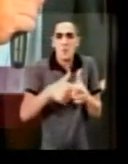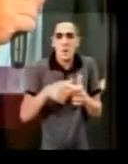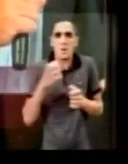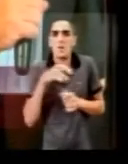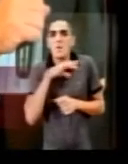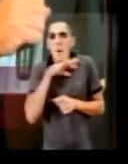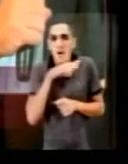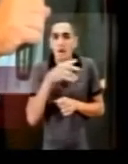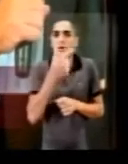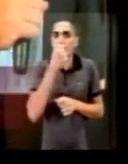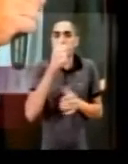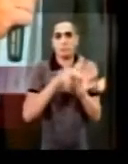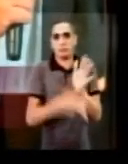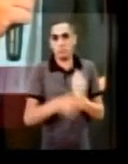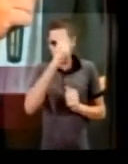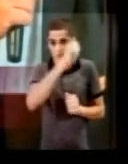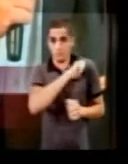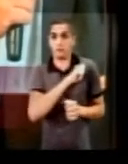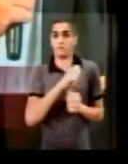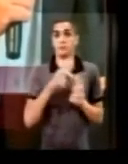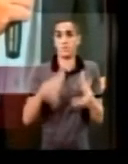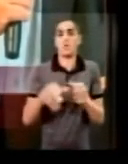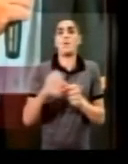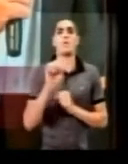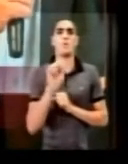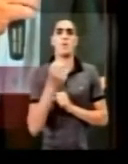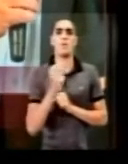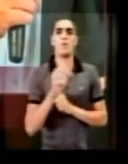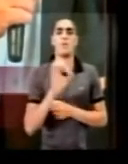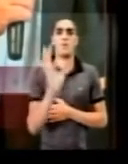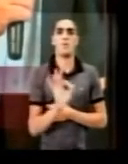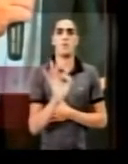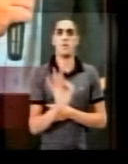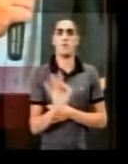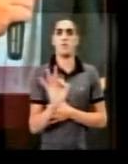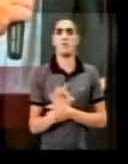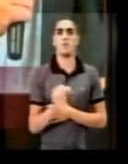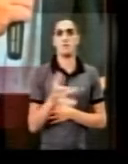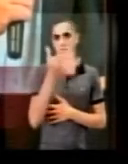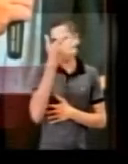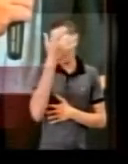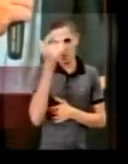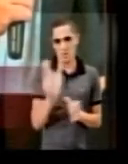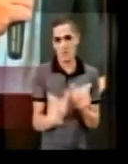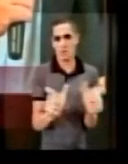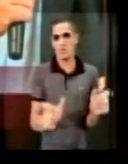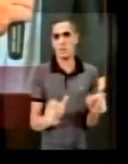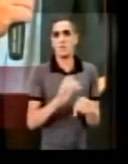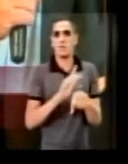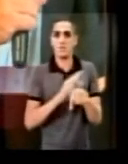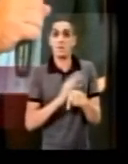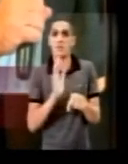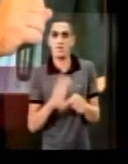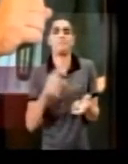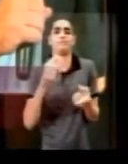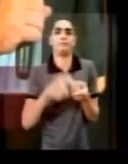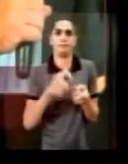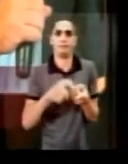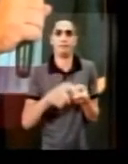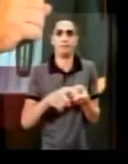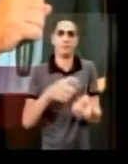Preto, sendo que 88% dessas pessoas foram testadas,